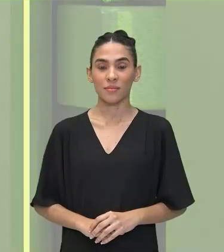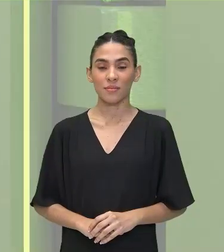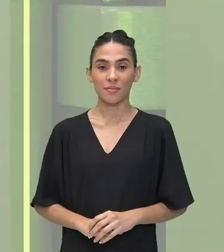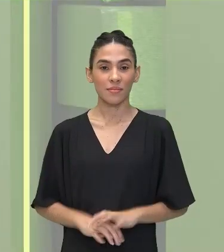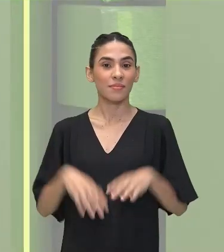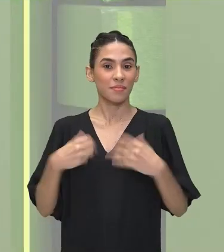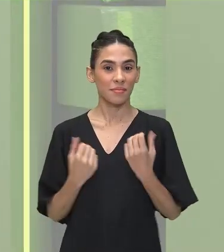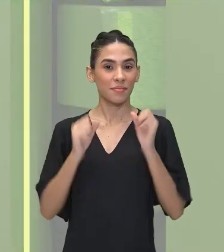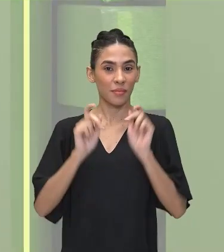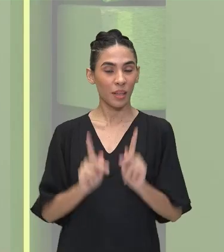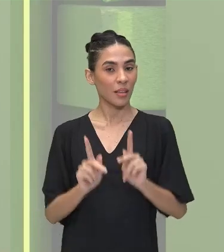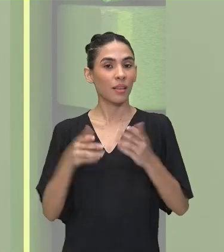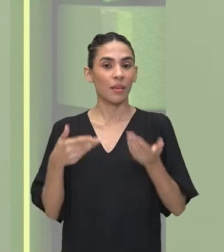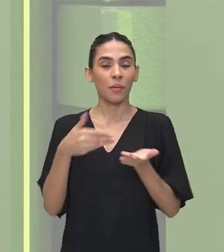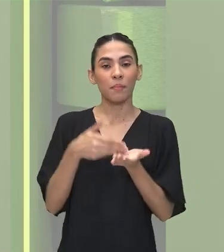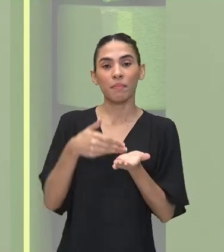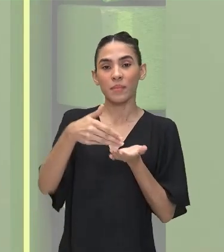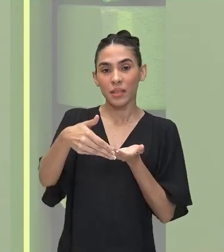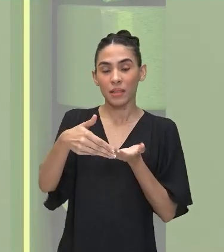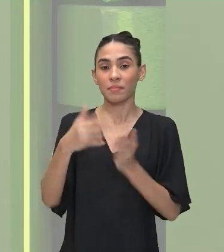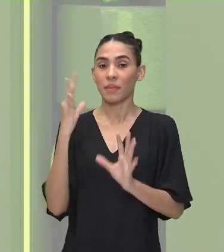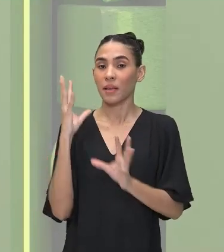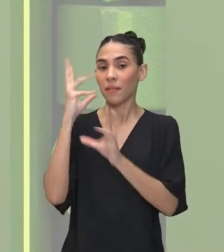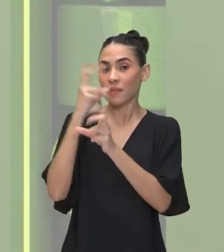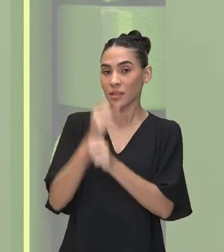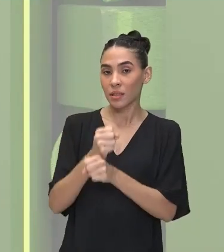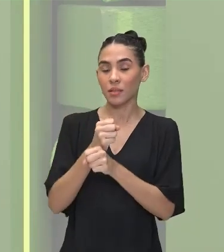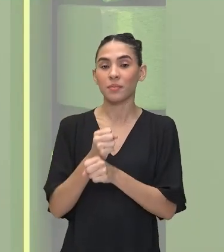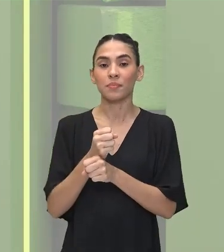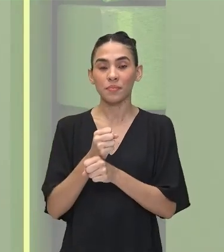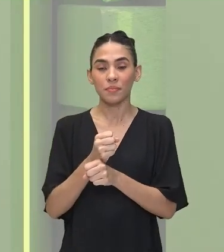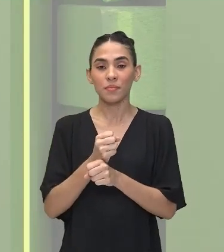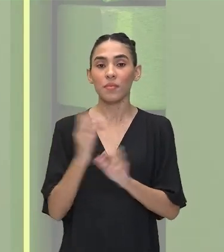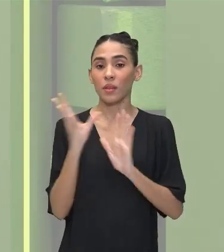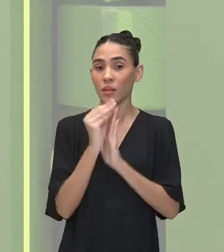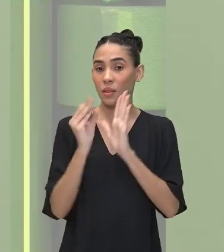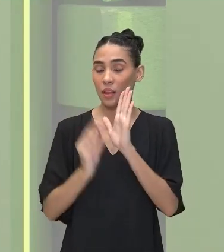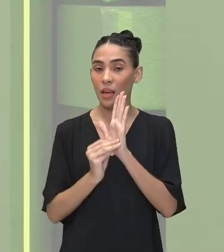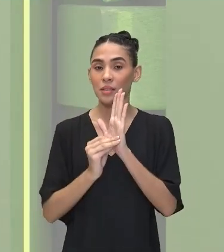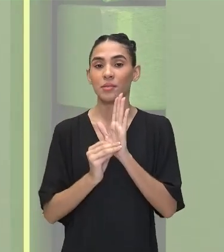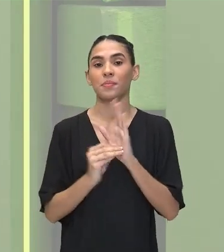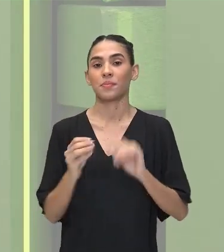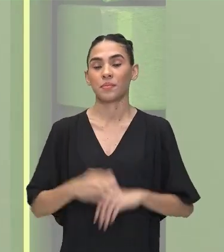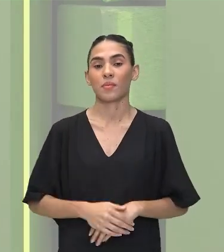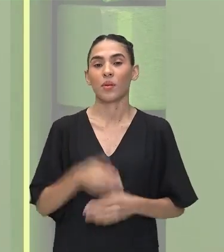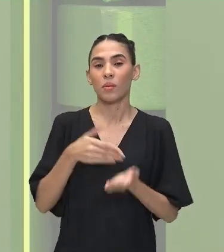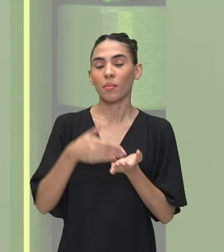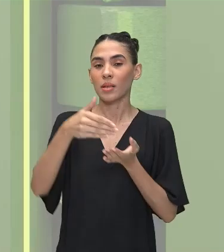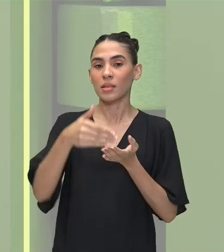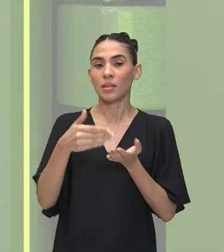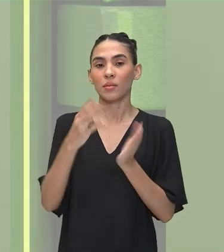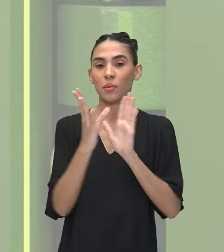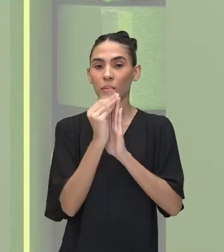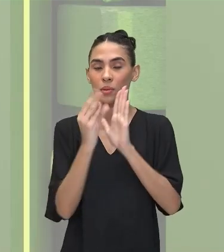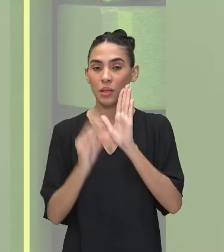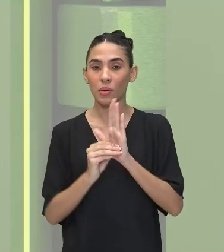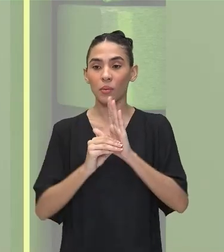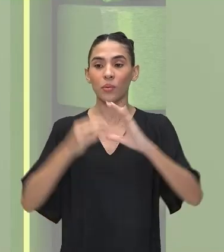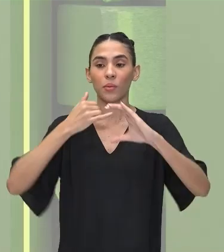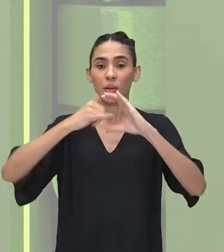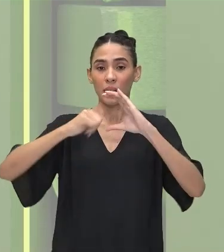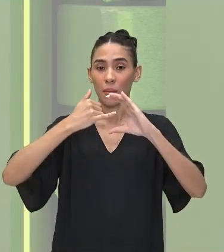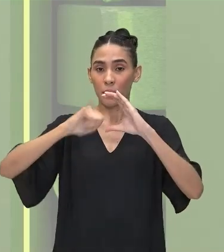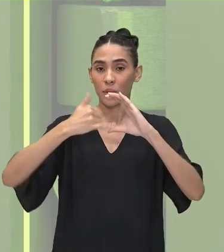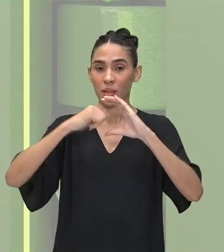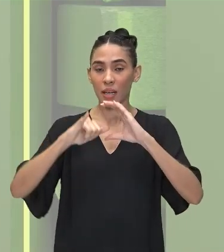Muito bem, então vamos iniciar a nossa revisão dessa última unidade, começando com o conteúdo de carboidratos.